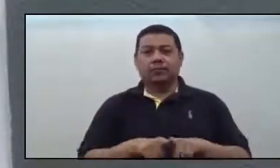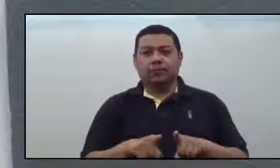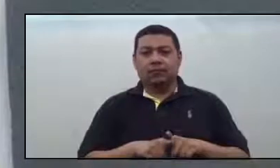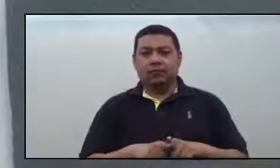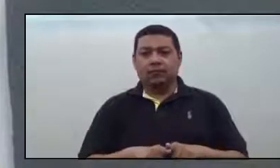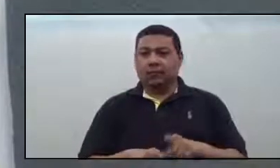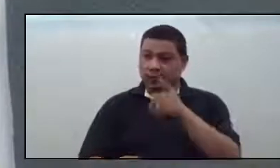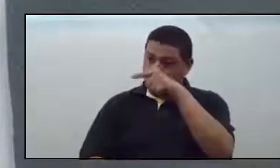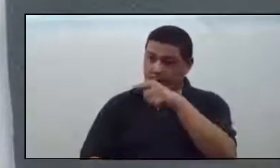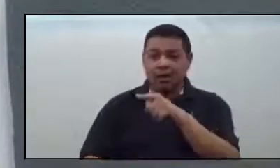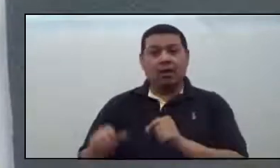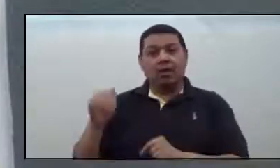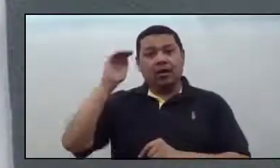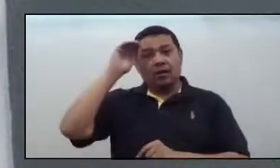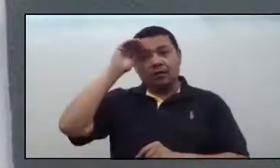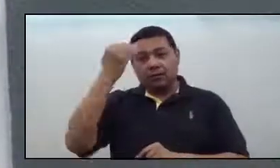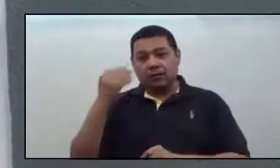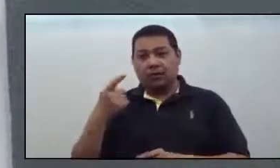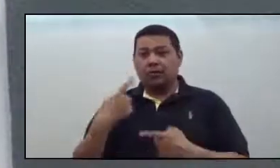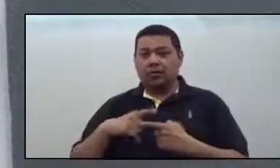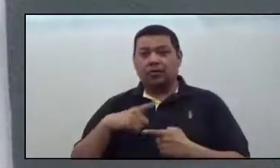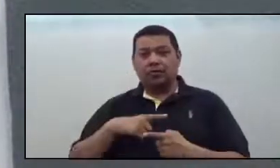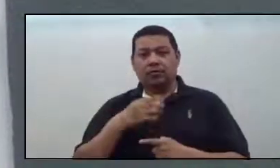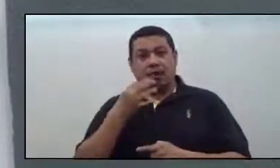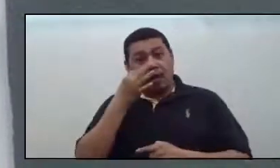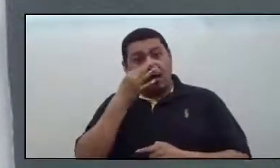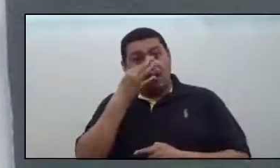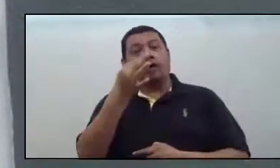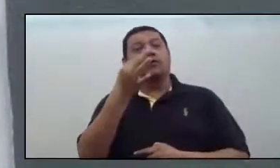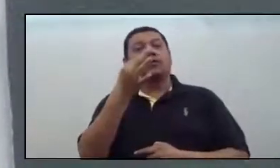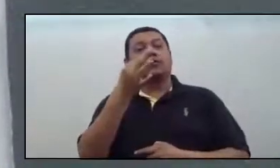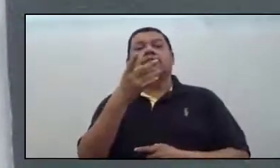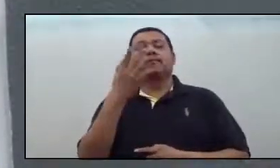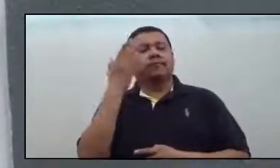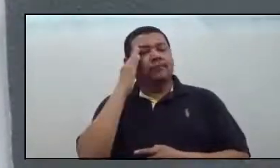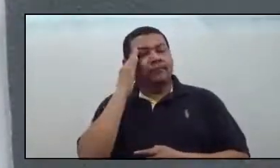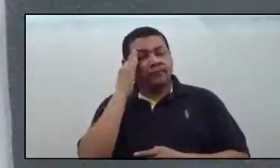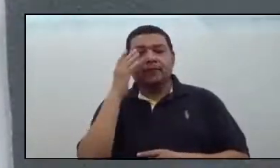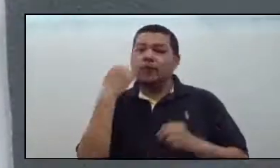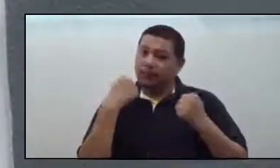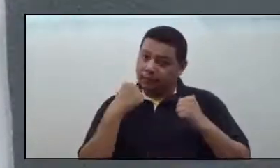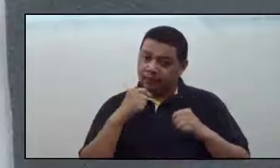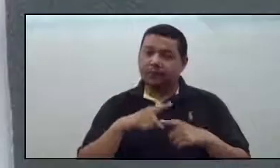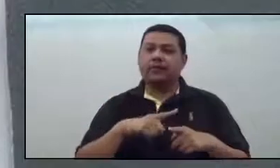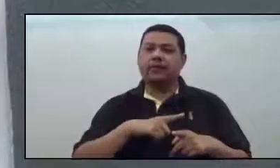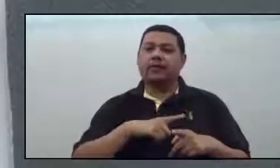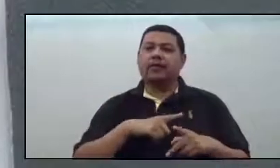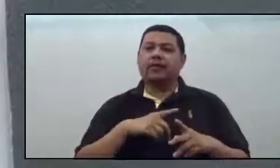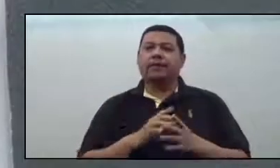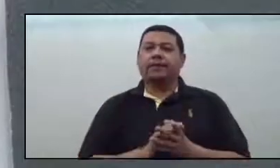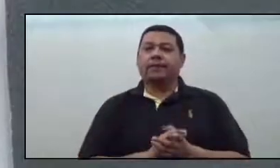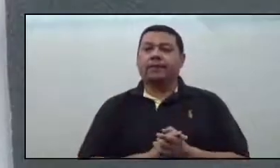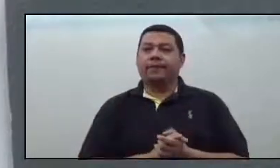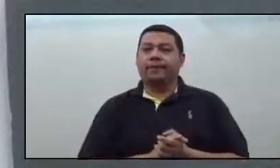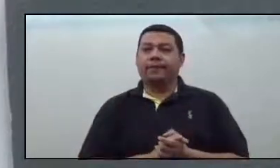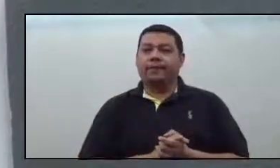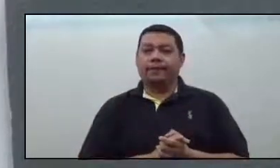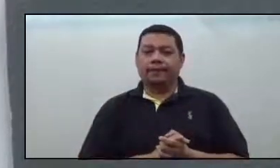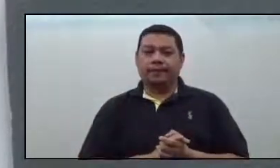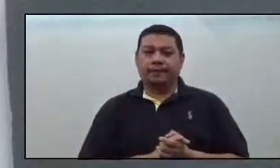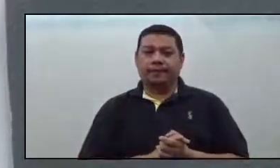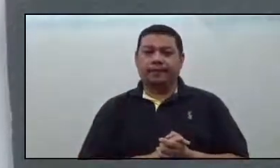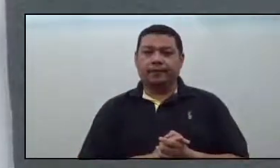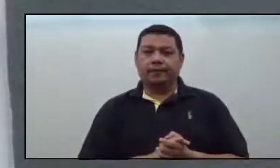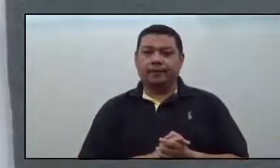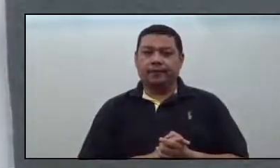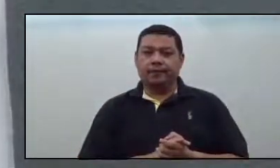Fúria por essa visão, dessa necessidade de contemplar o setor produtivo, que é o que